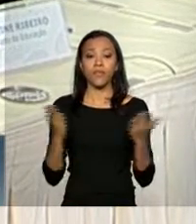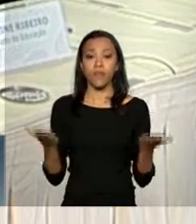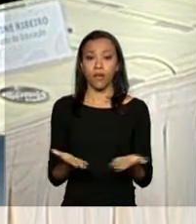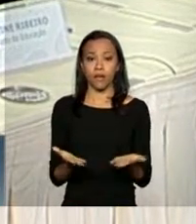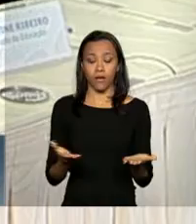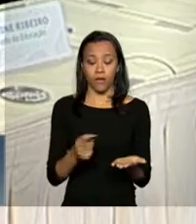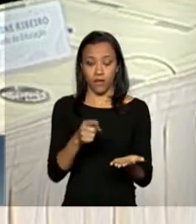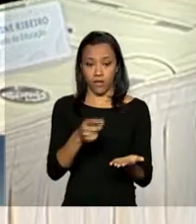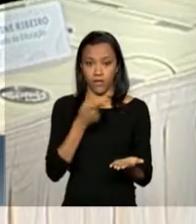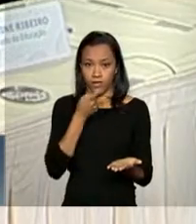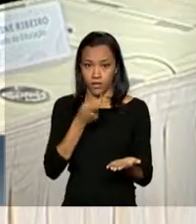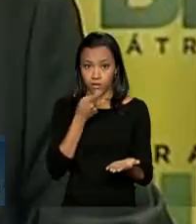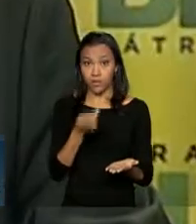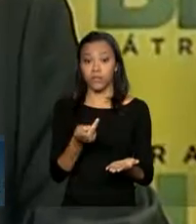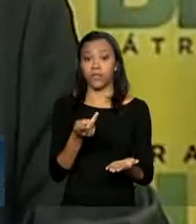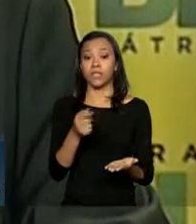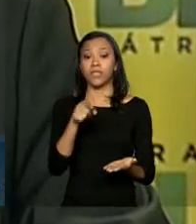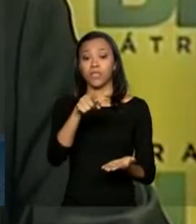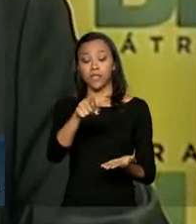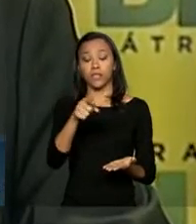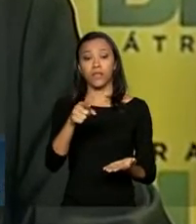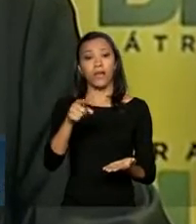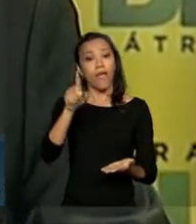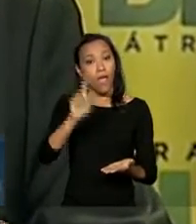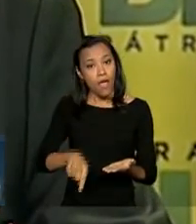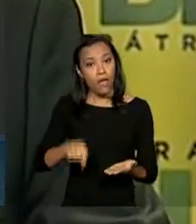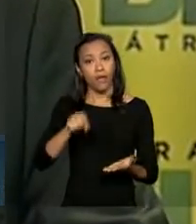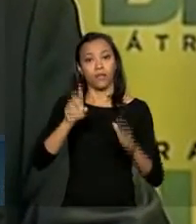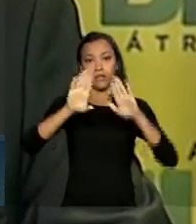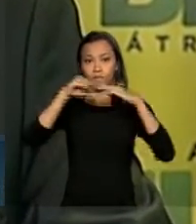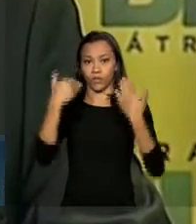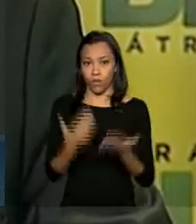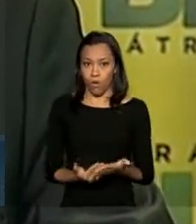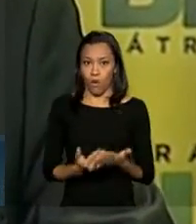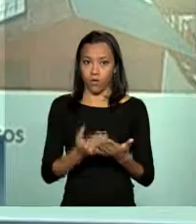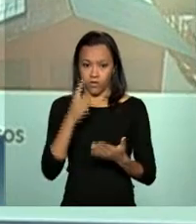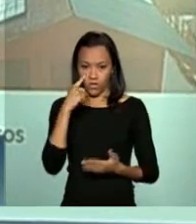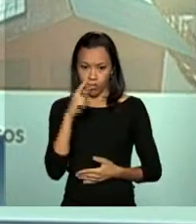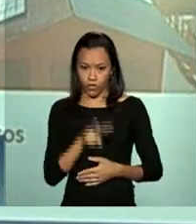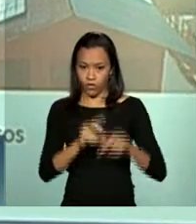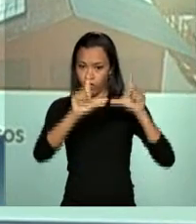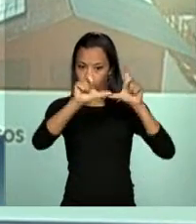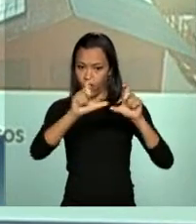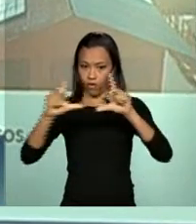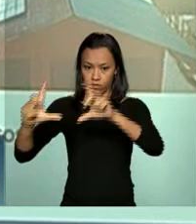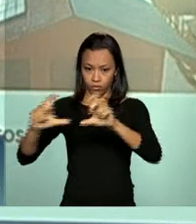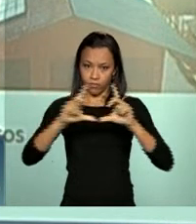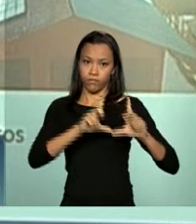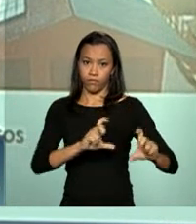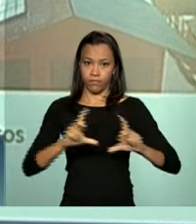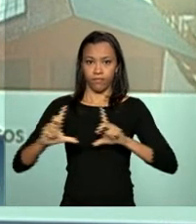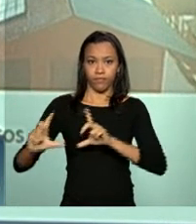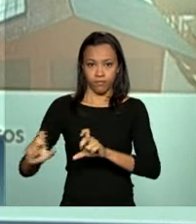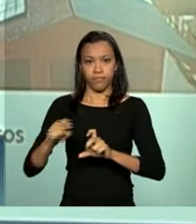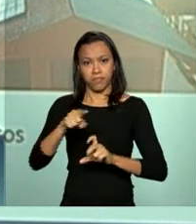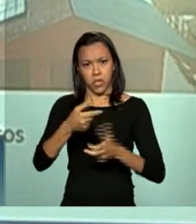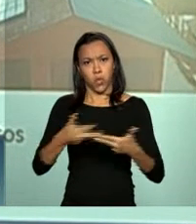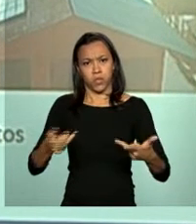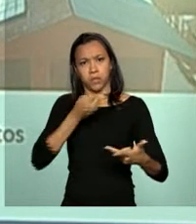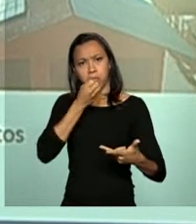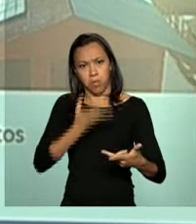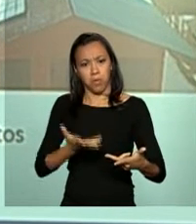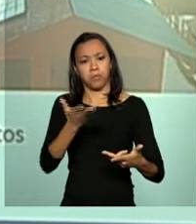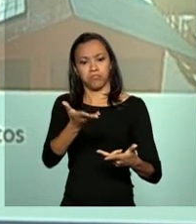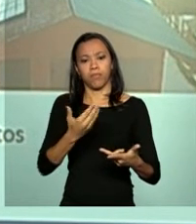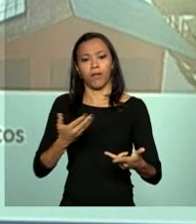buscar. A gente está vendo que são escolas, né, essas fotos aqui, mostrando que alguma coisa boa está acontecendo